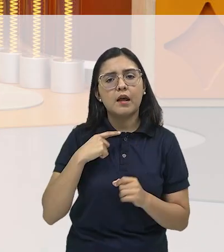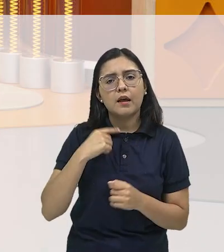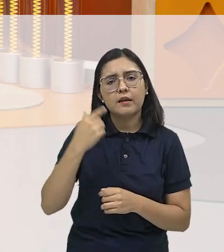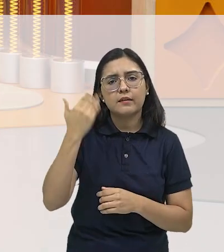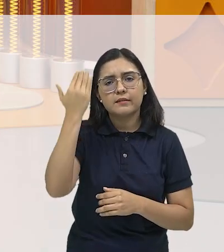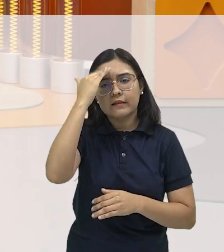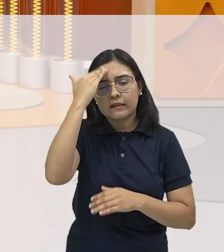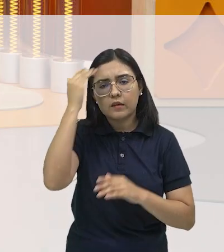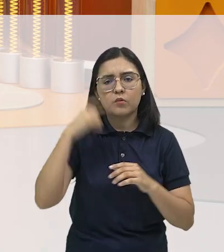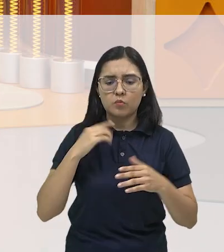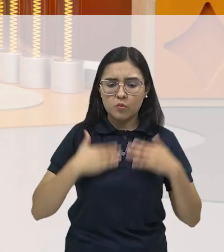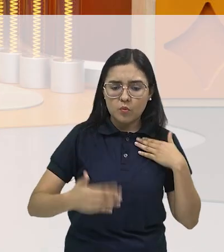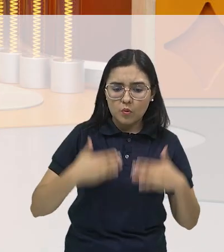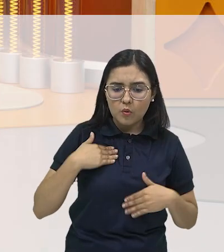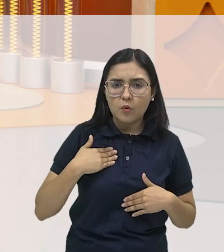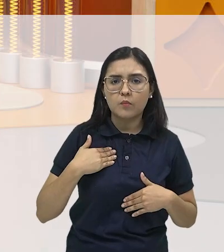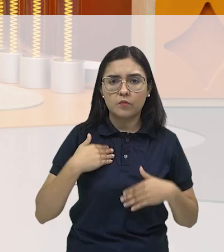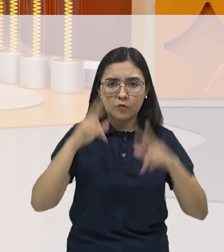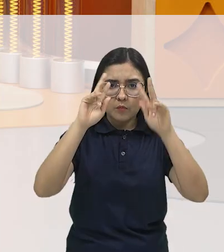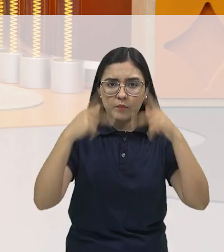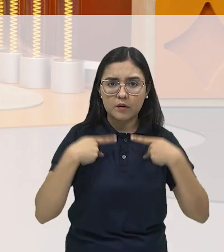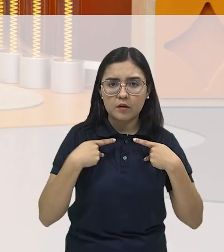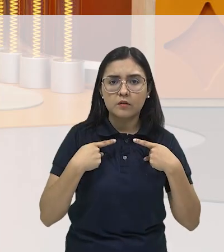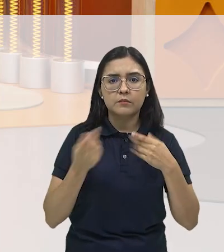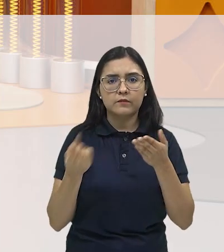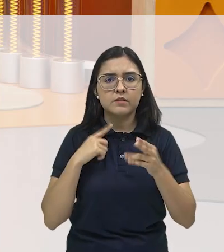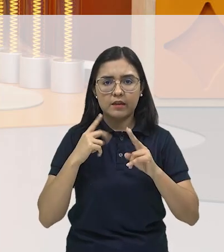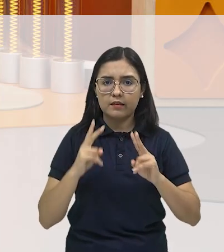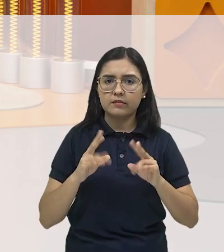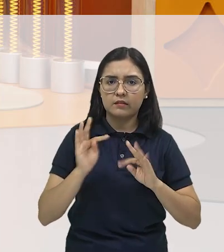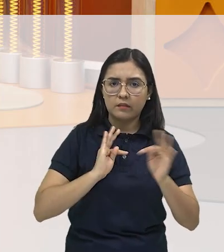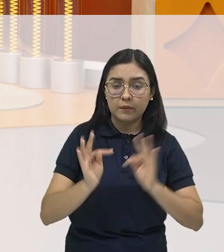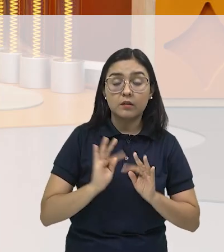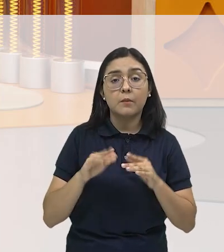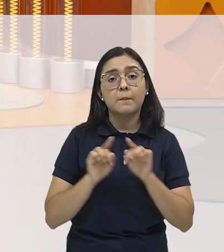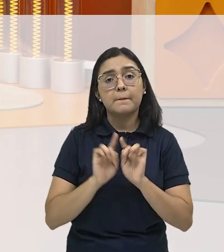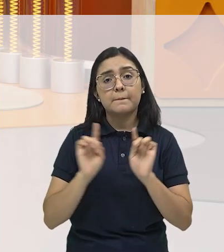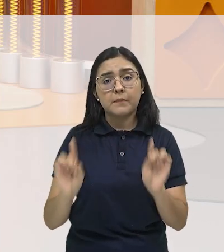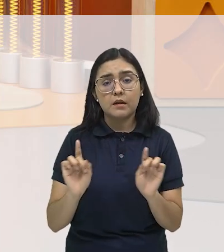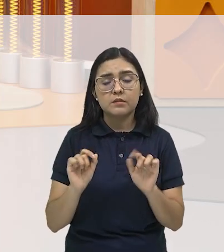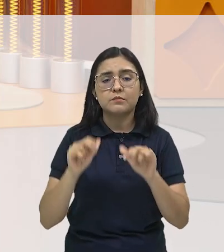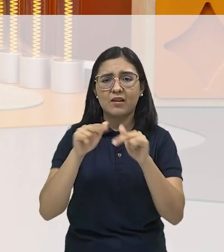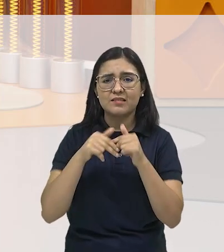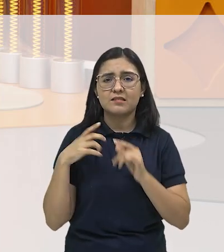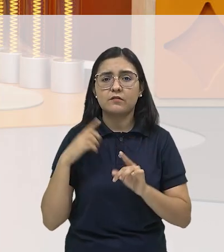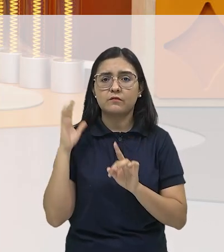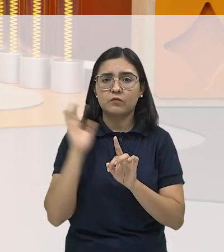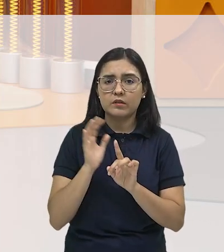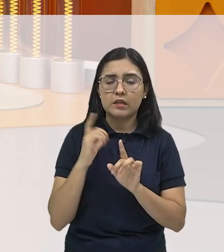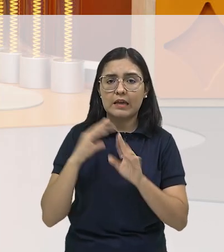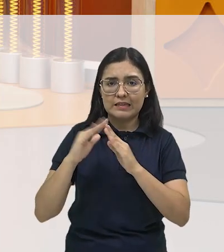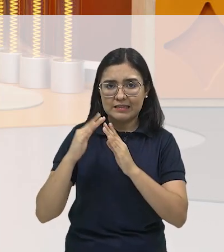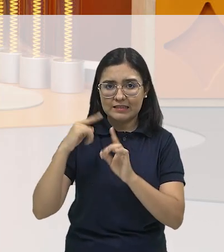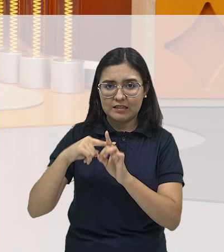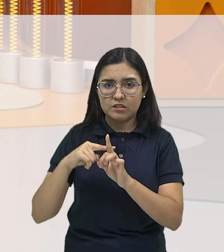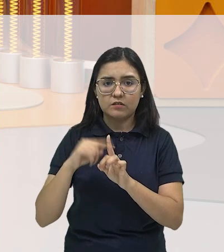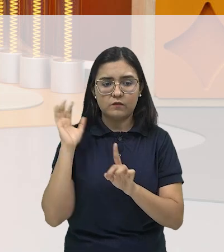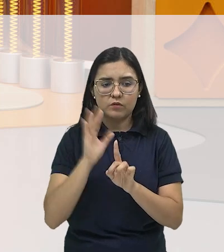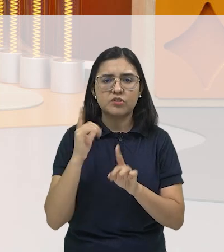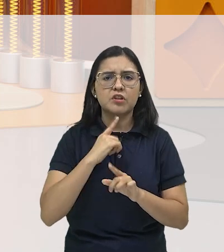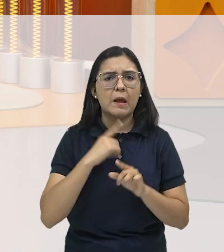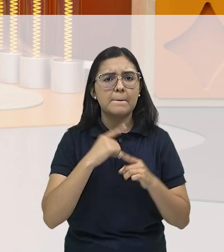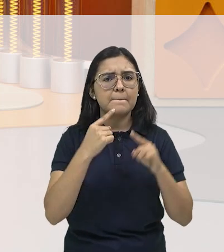fazer processos de tratamento e por aí vai. Tá? Então, mas por conta dessa forte influência que a igreja tinha de